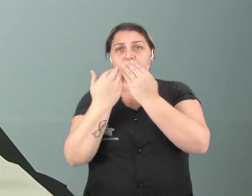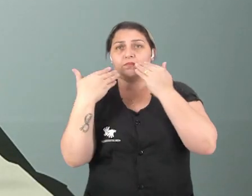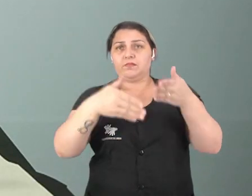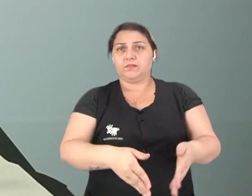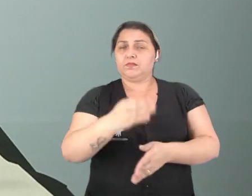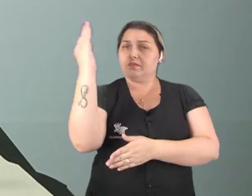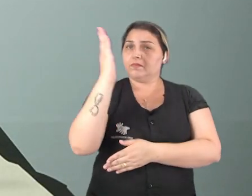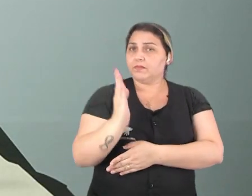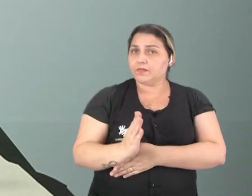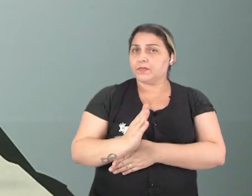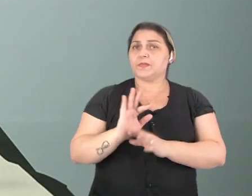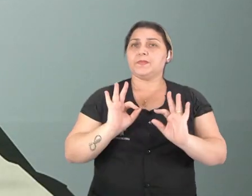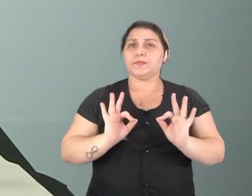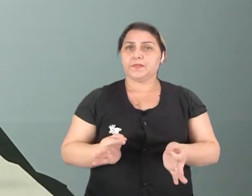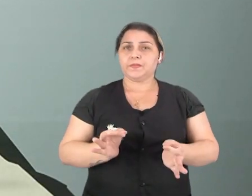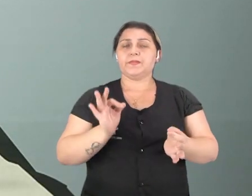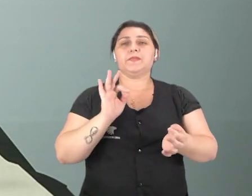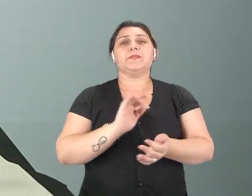Então,